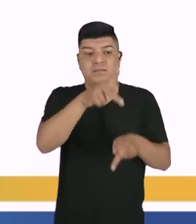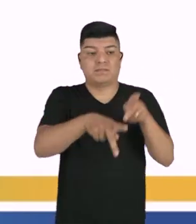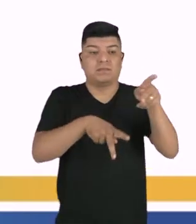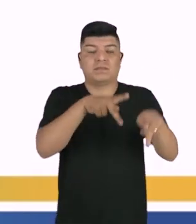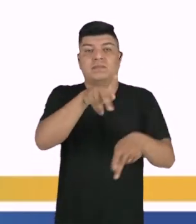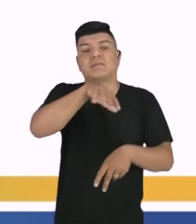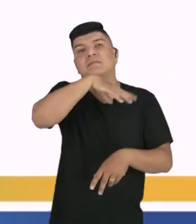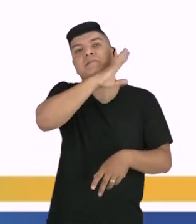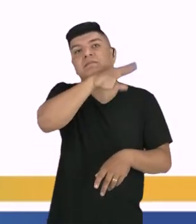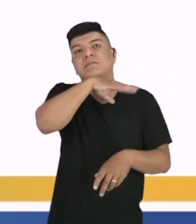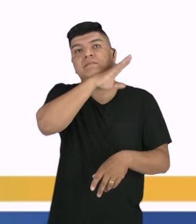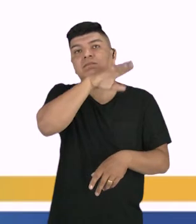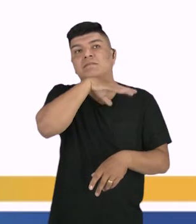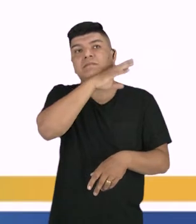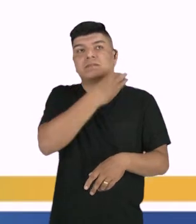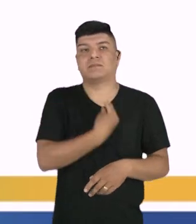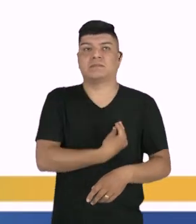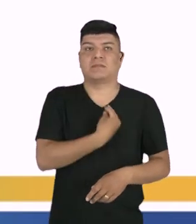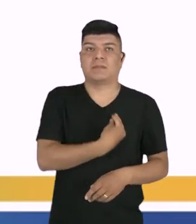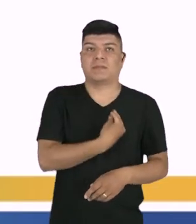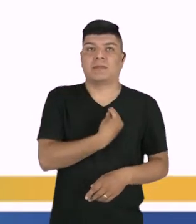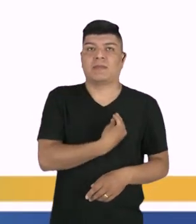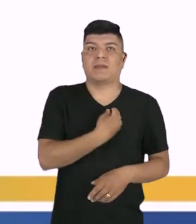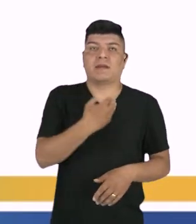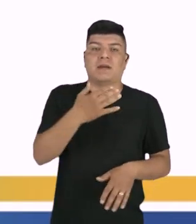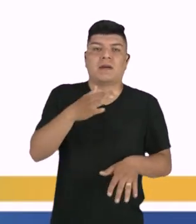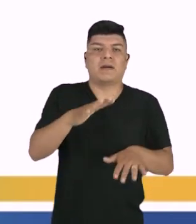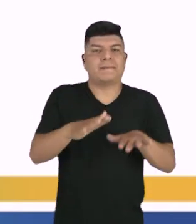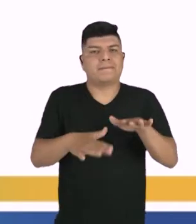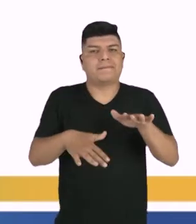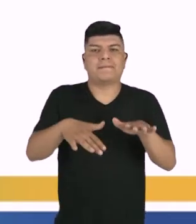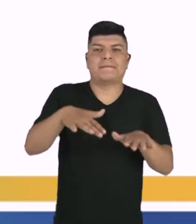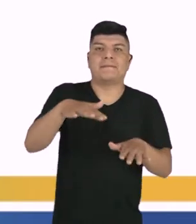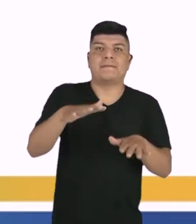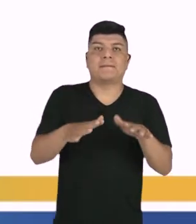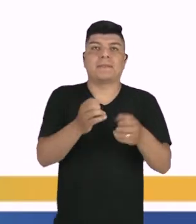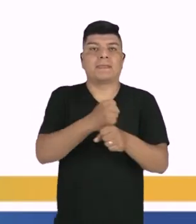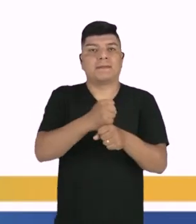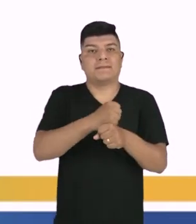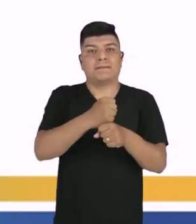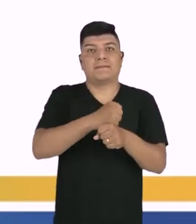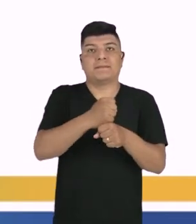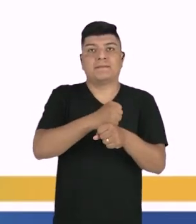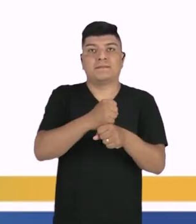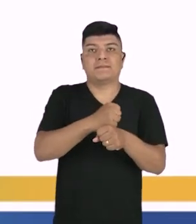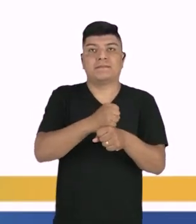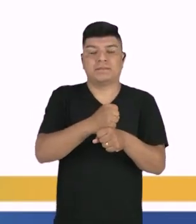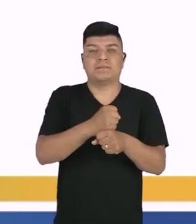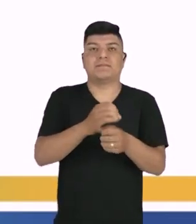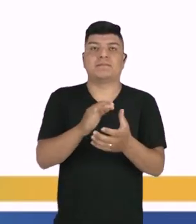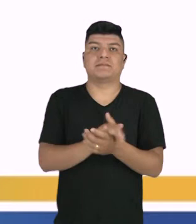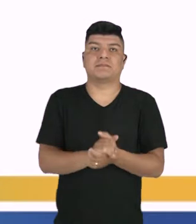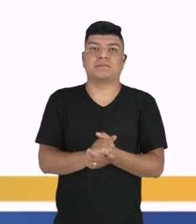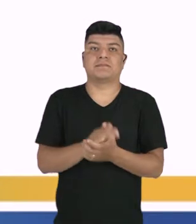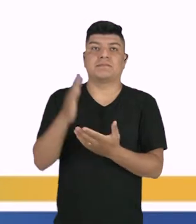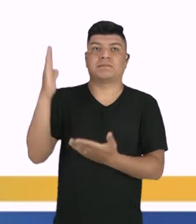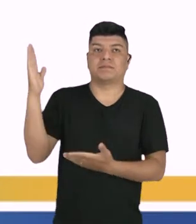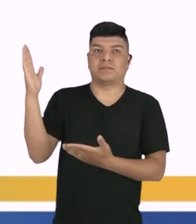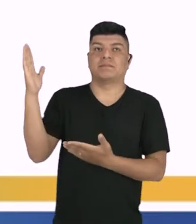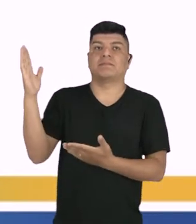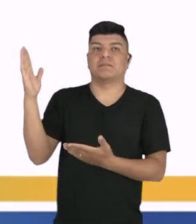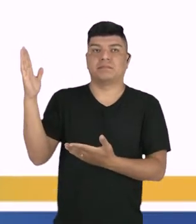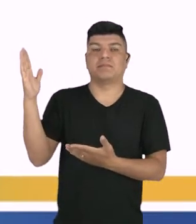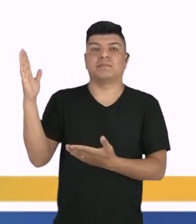certa espécie presente na reserva varia durante o ano segundo a fórmula. Então tá aí uma